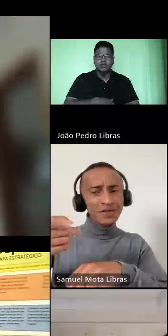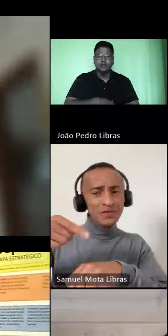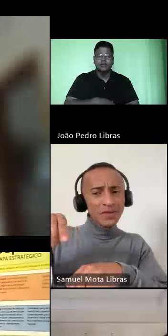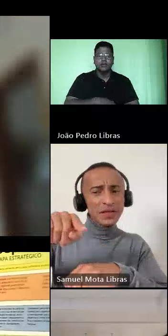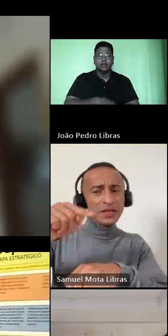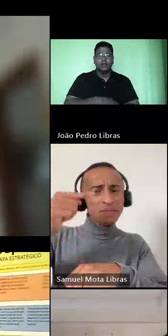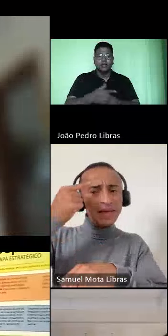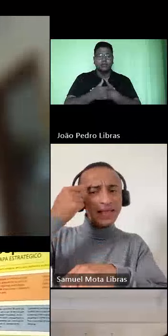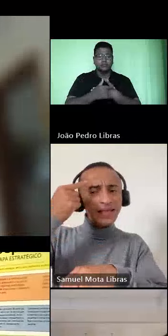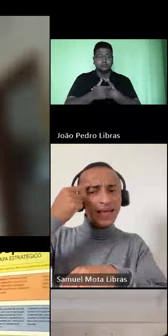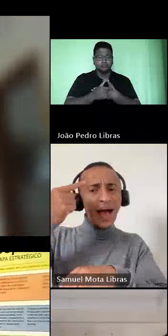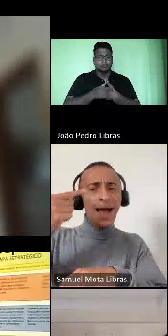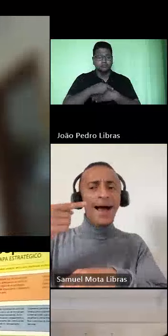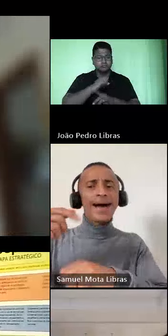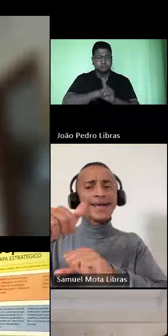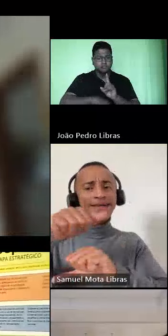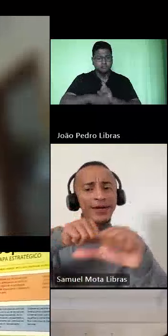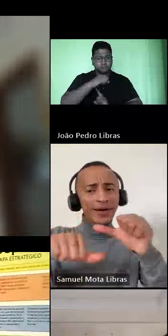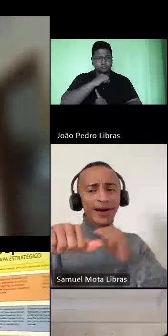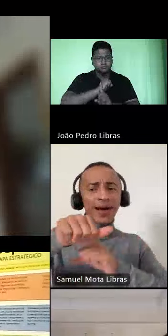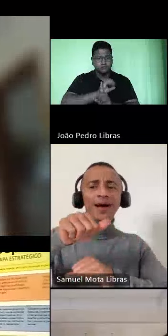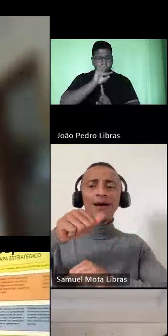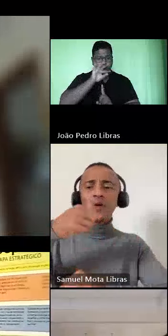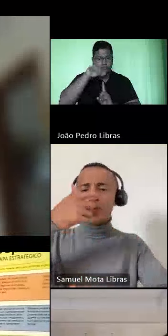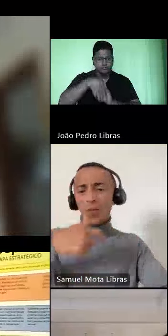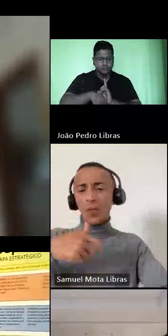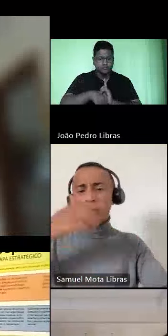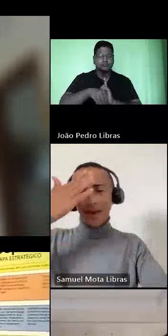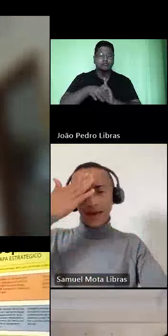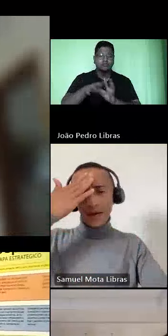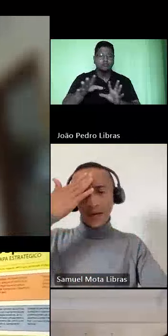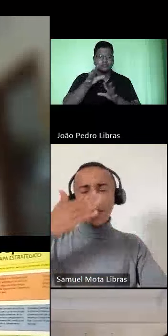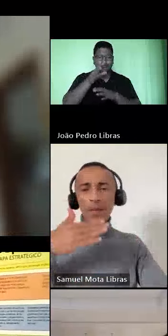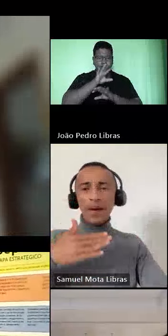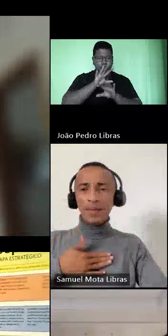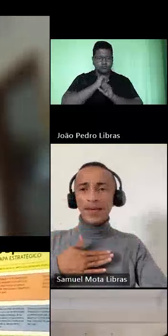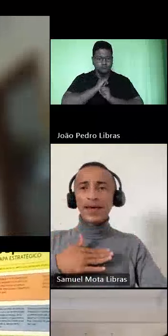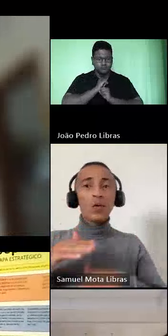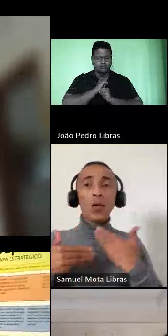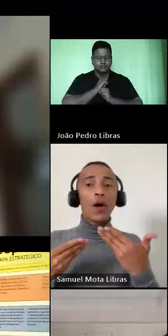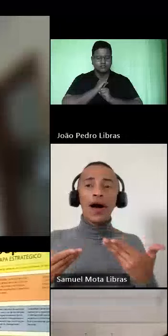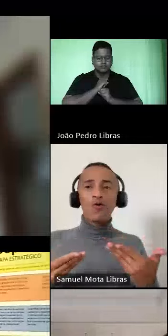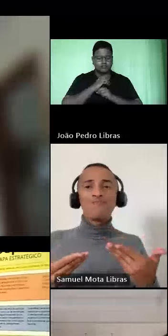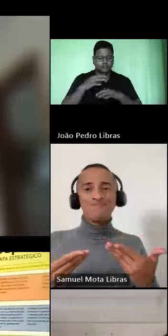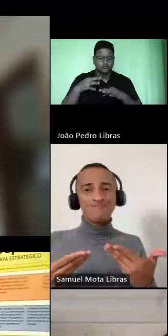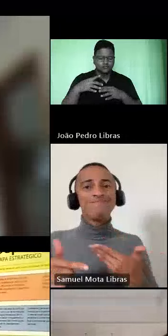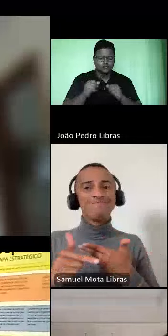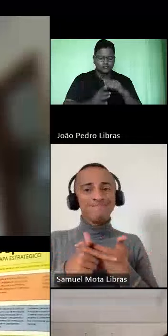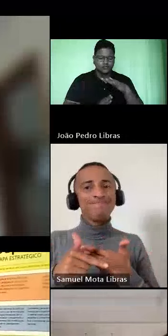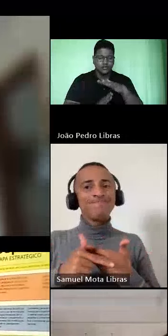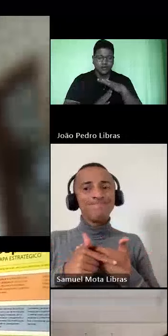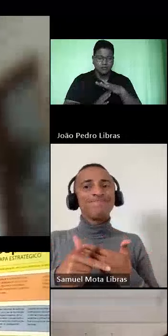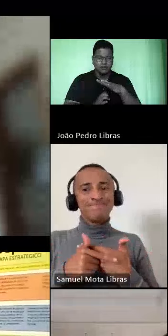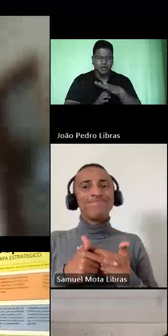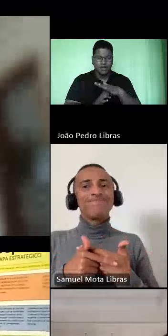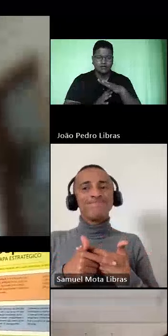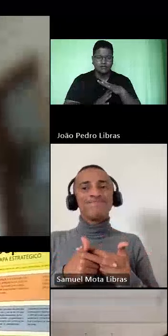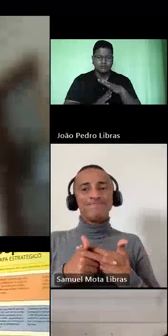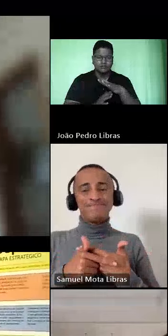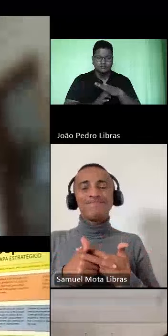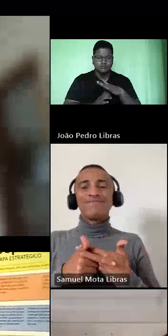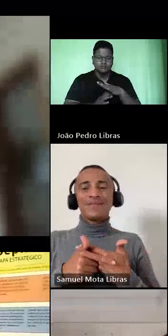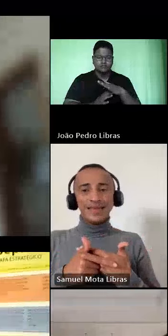também com todos os os ônus que possam vir e se resguardando para que eles não tenham impactos muito grandes sobre sobre as nossas né